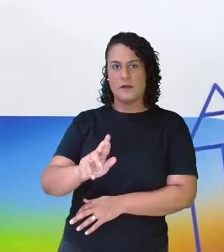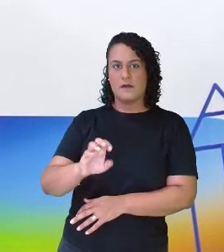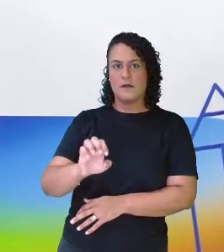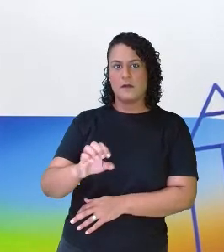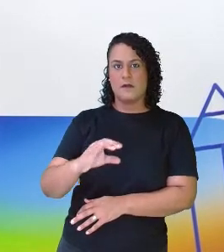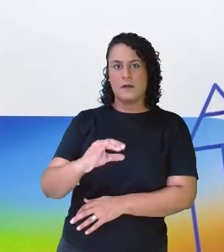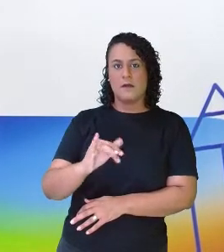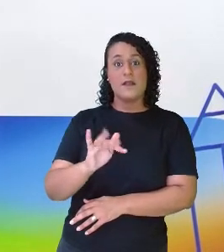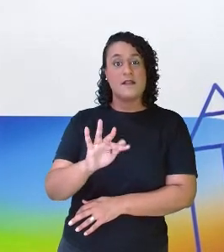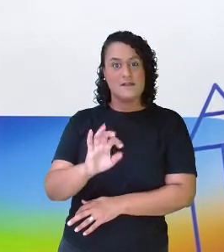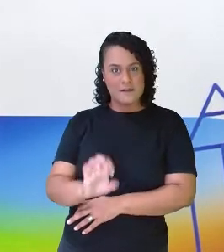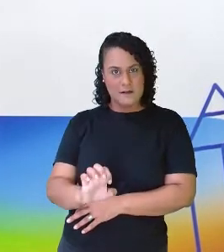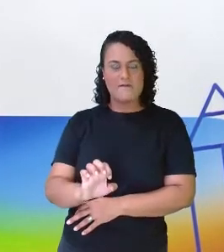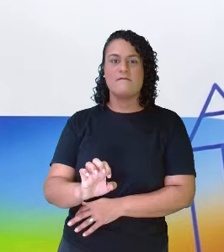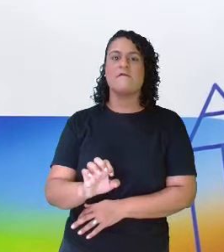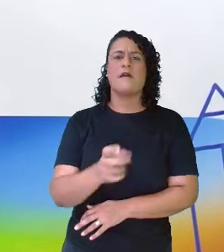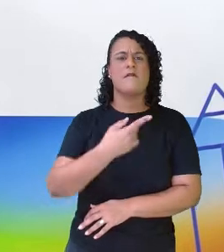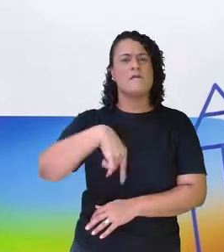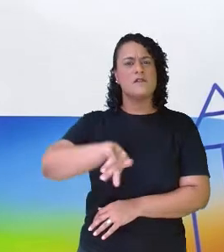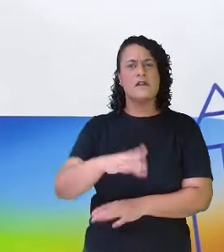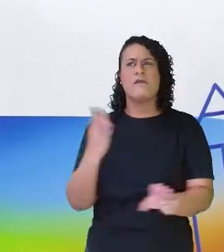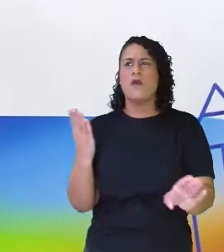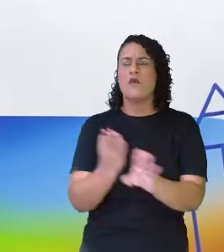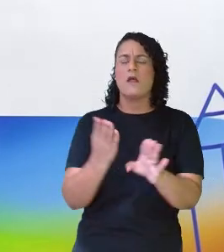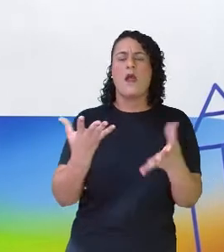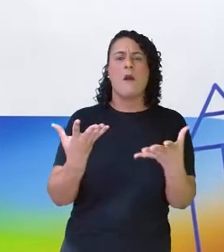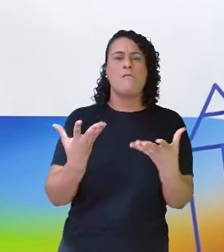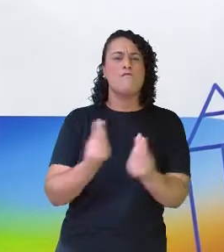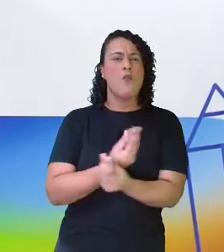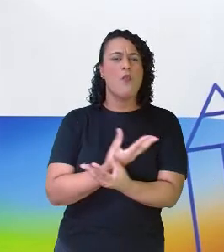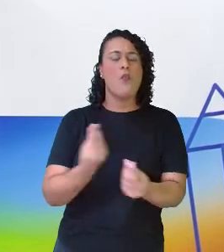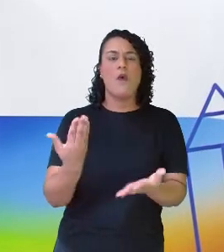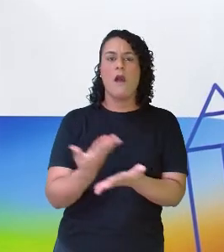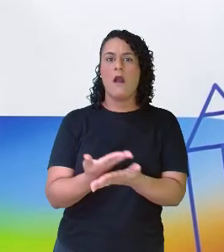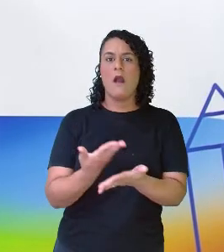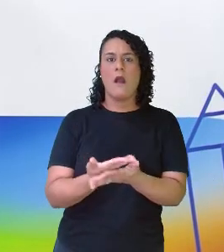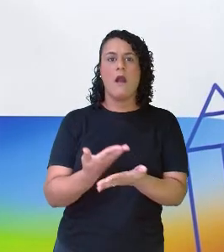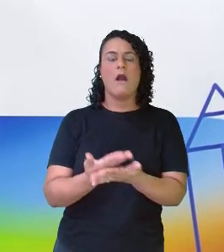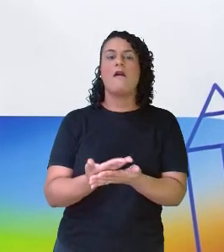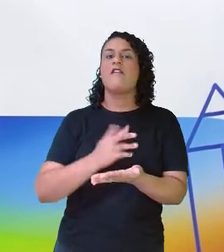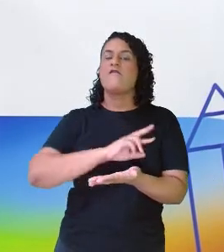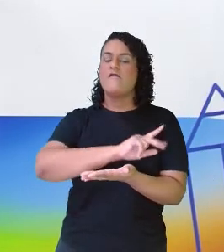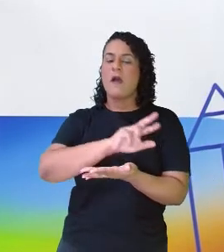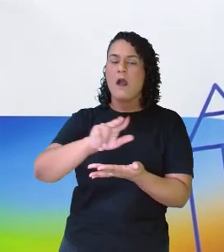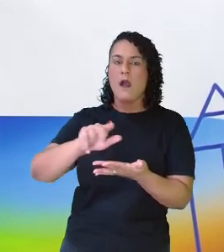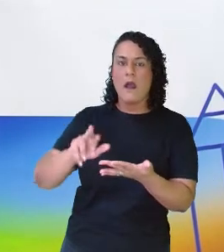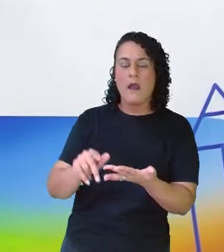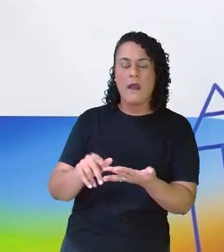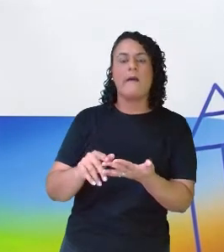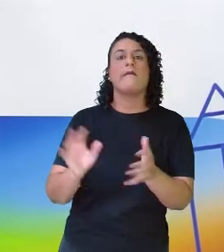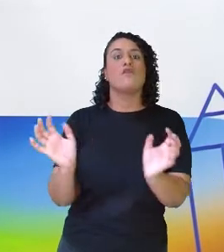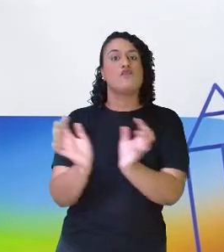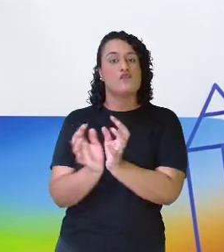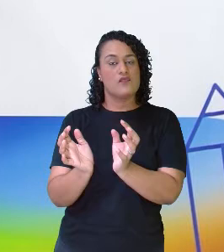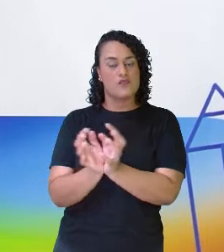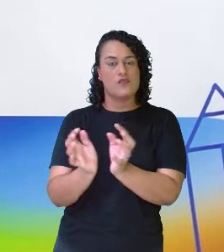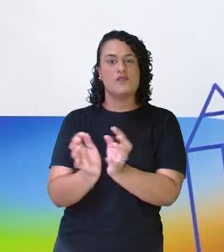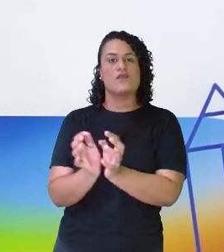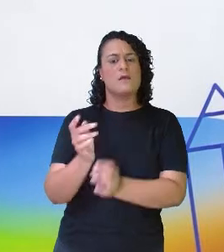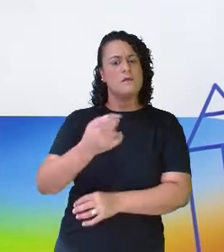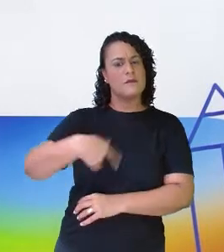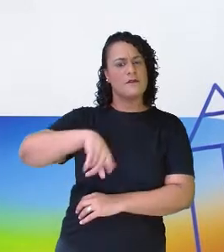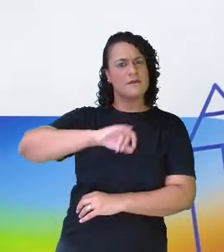tem um monte de aula também. Tem de todos os anos, tem de todas as formas, só para você aproveitar.